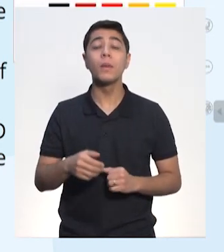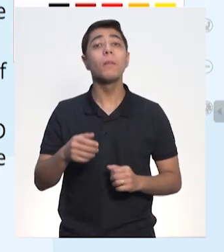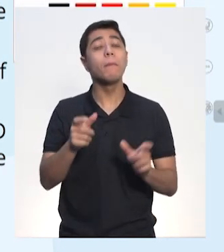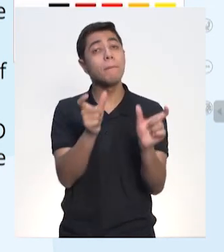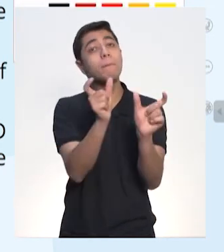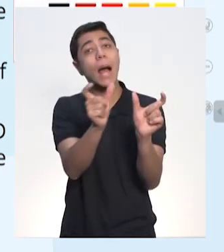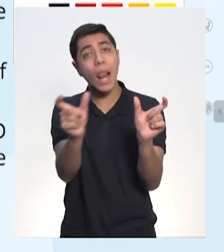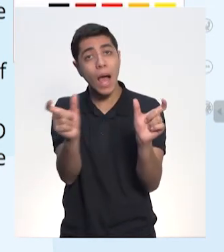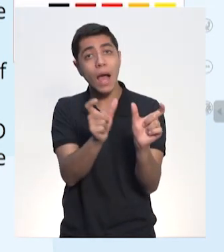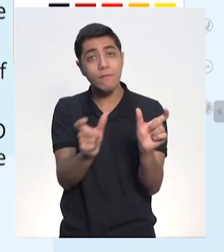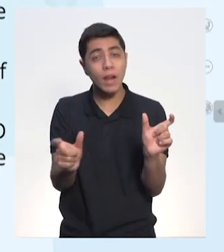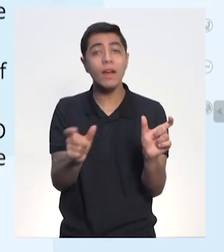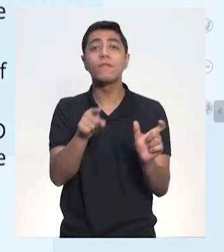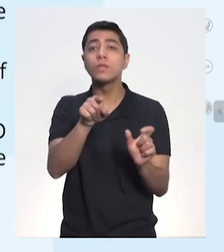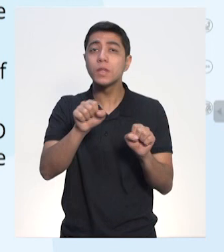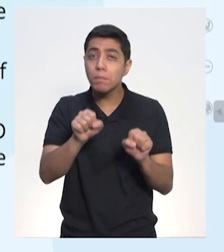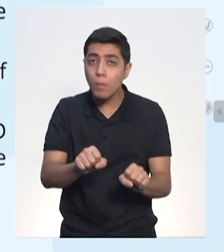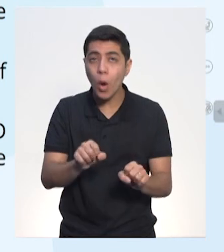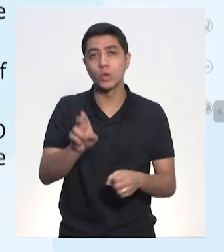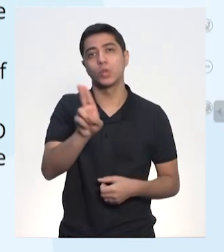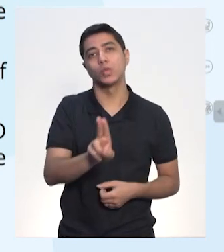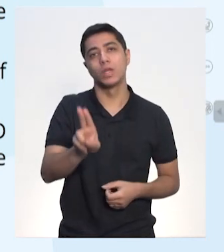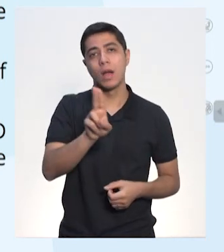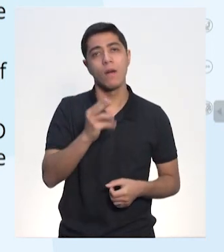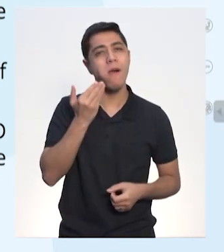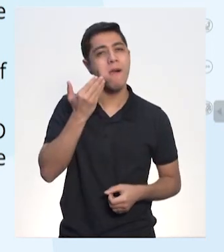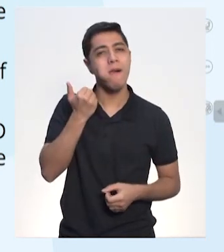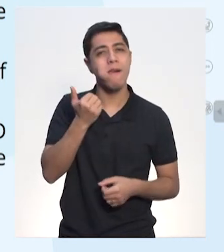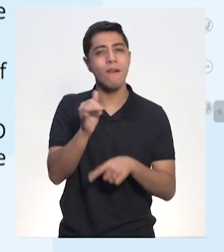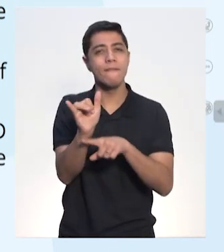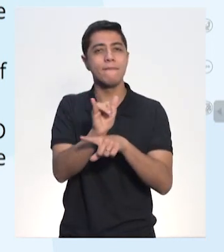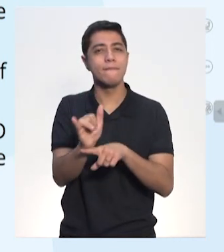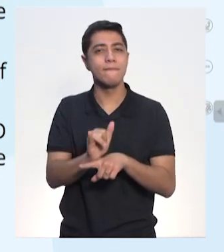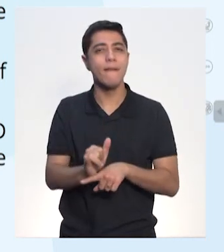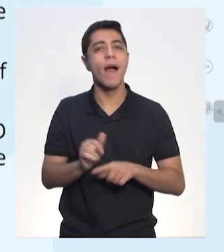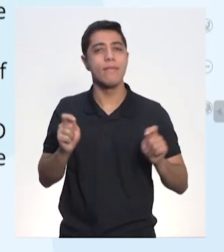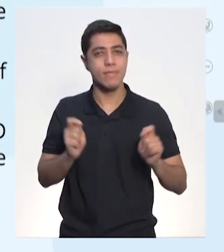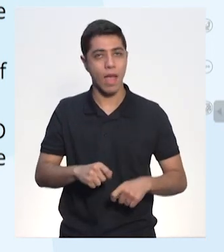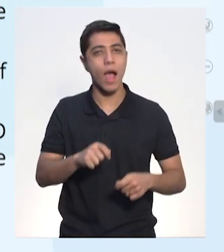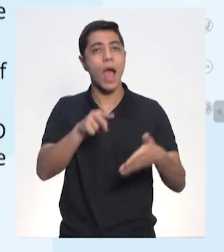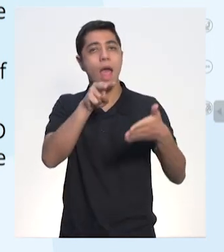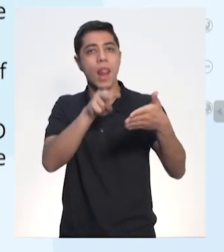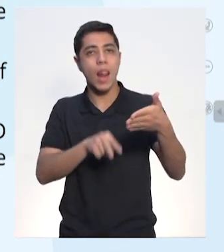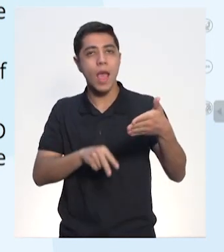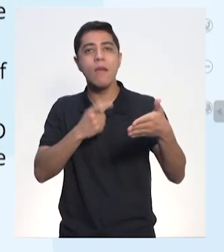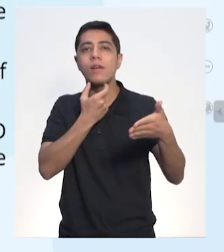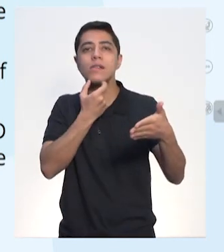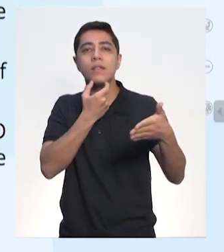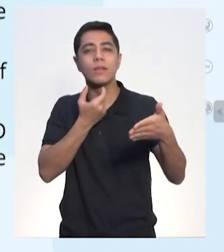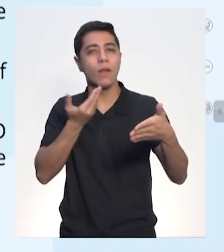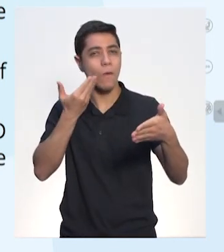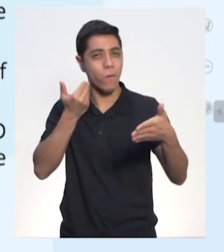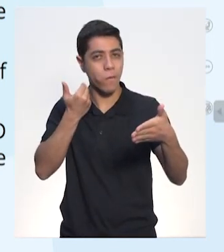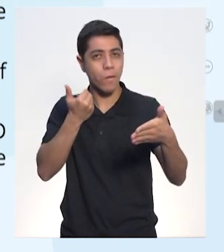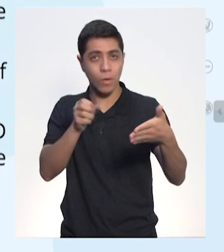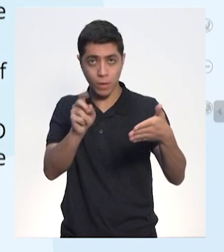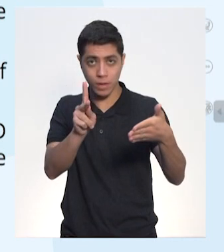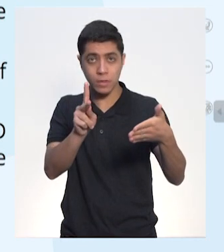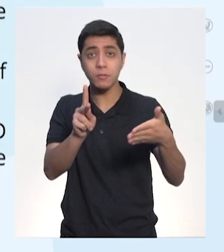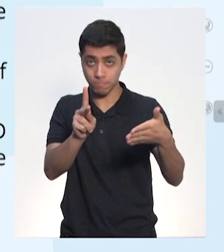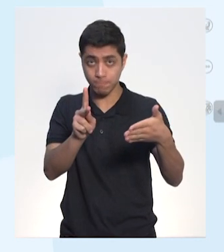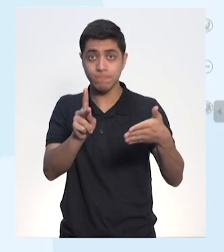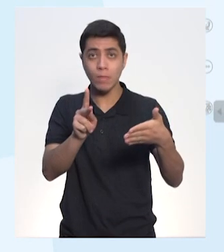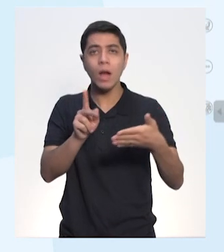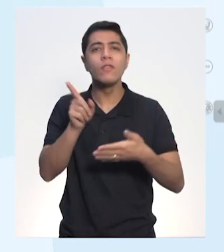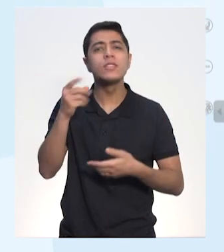usar aí, e aí você pode usar essas estratégias para fazer uma leitura melhor. Então, olha só, tá facinho aí para fazer esse